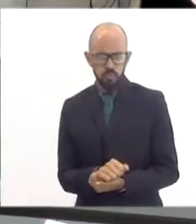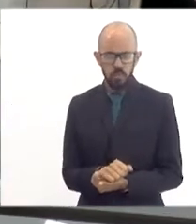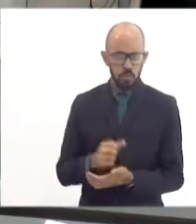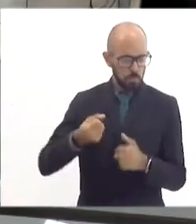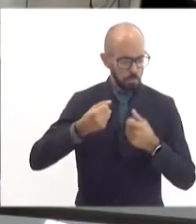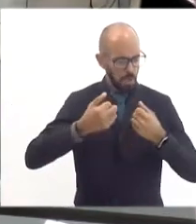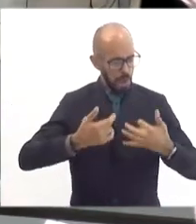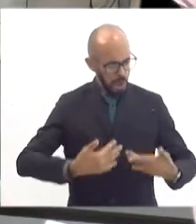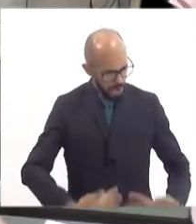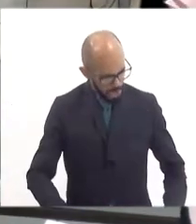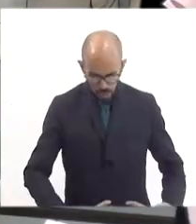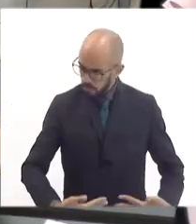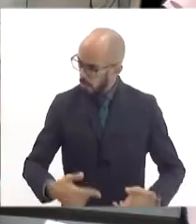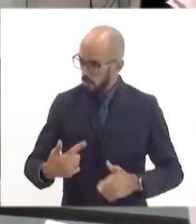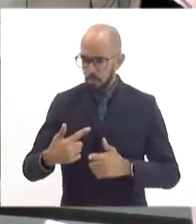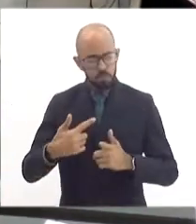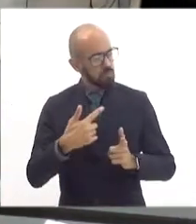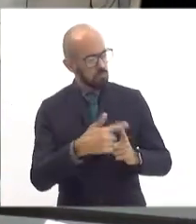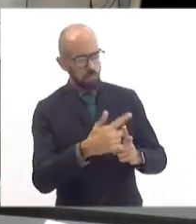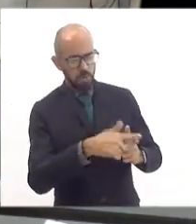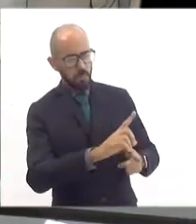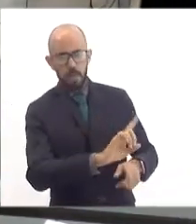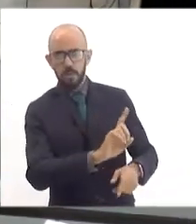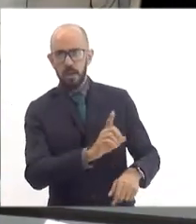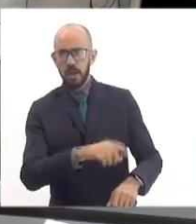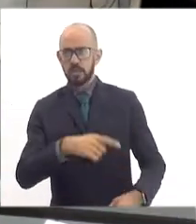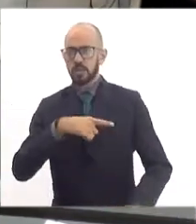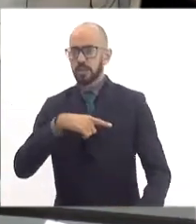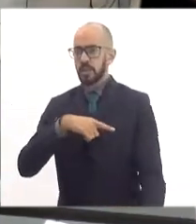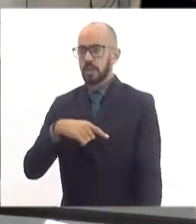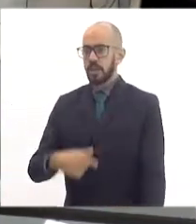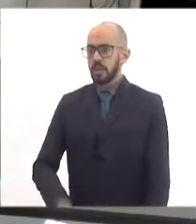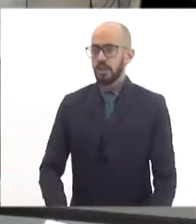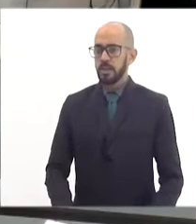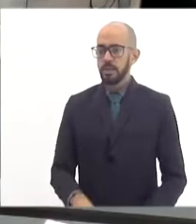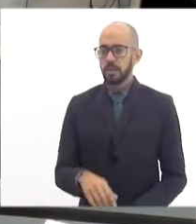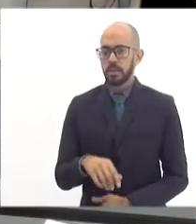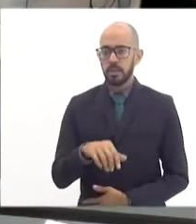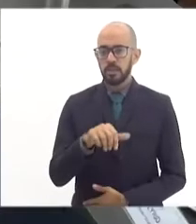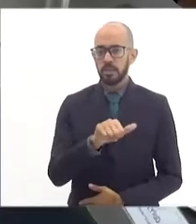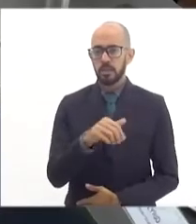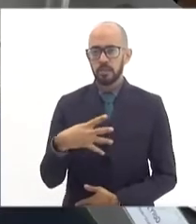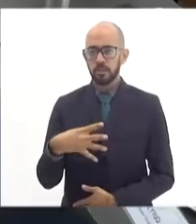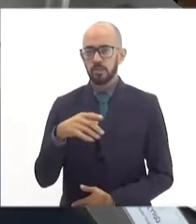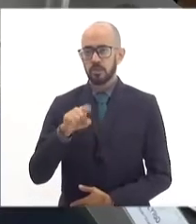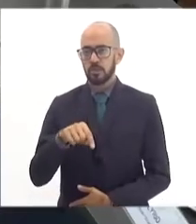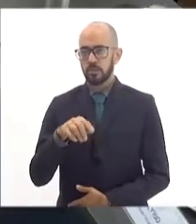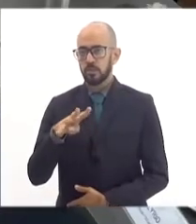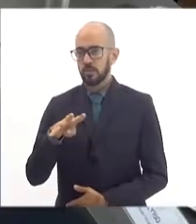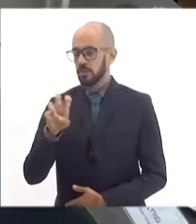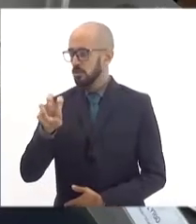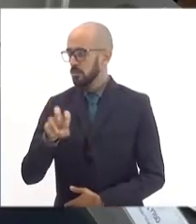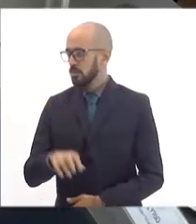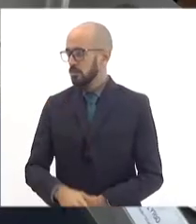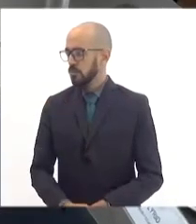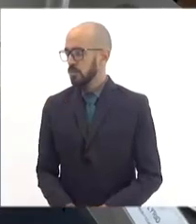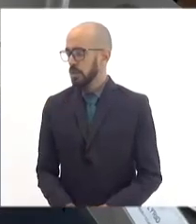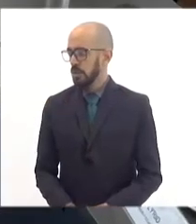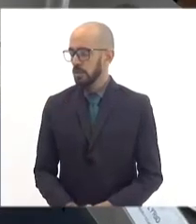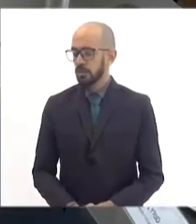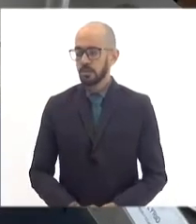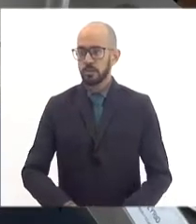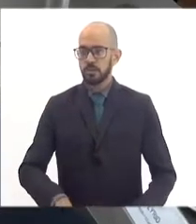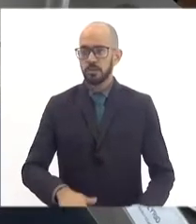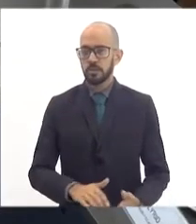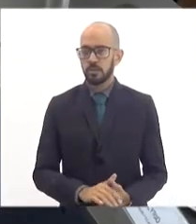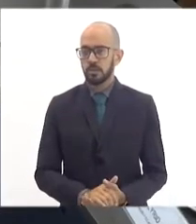nenhum. Bom, a gente tem até 15 para as duas. Um dos pontos que nós